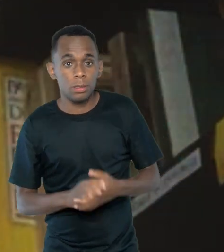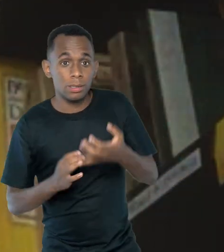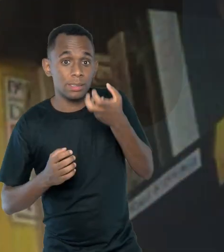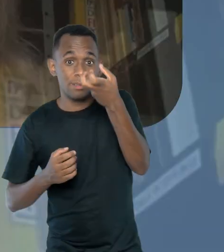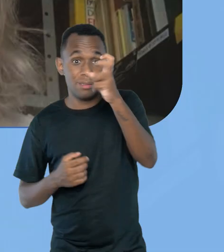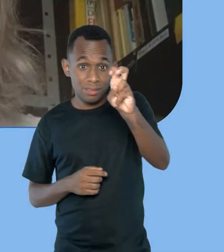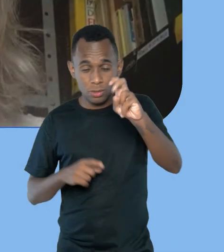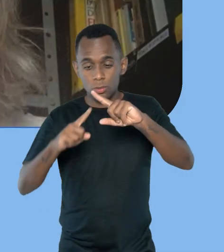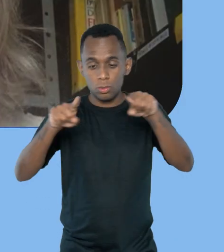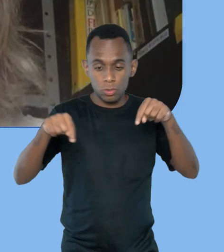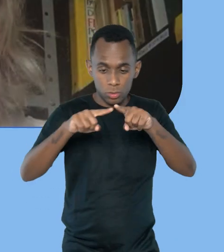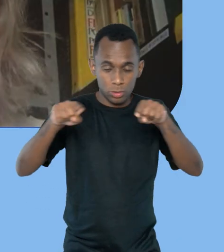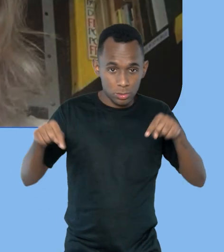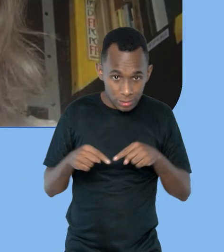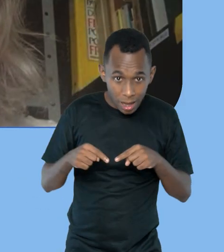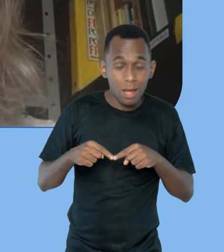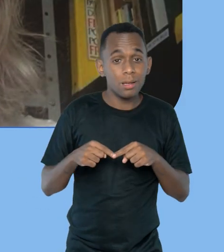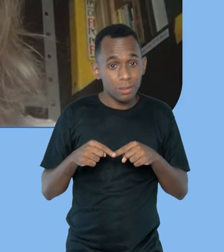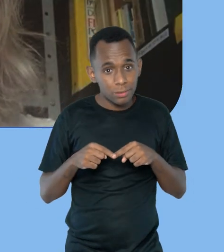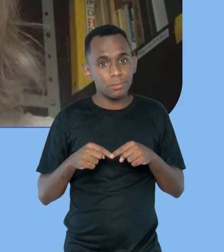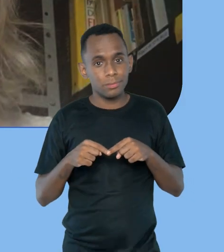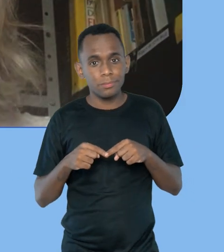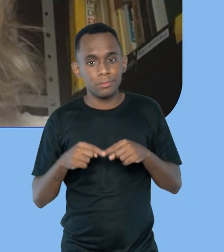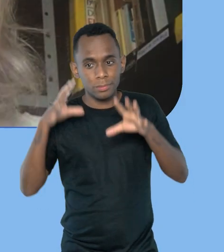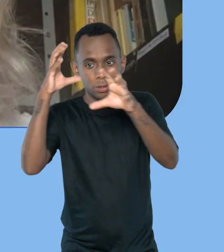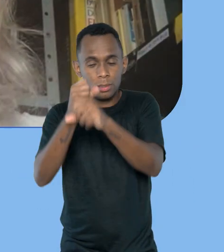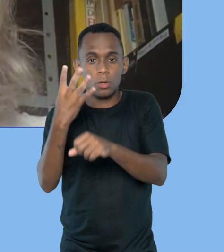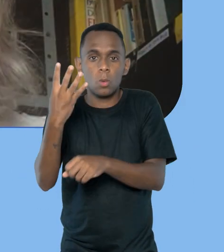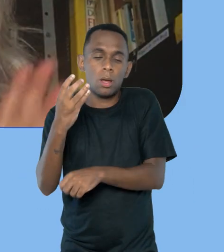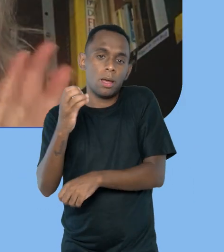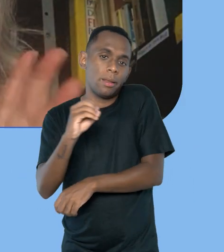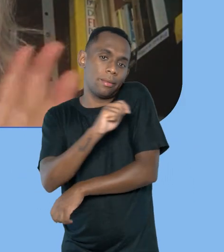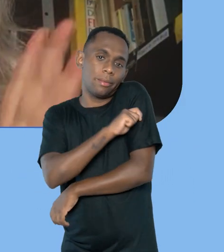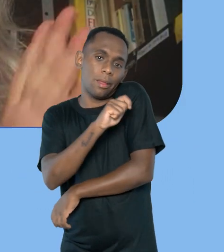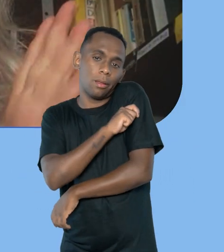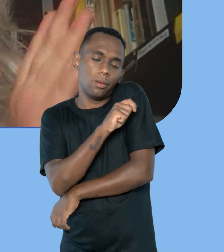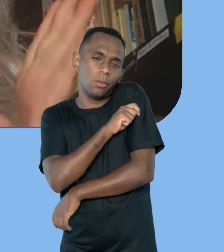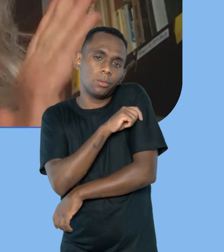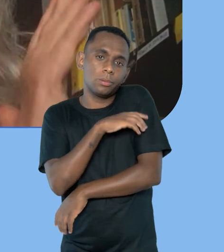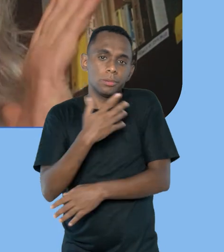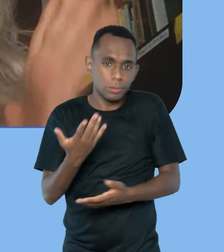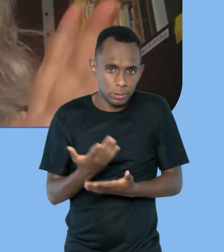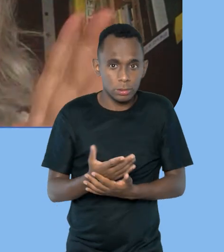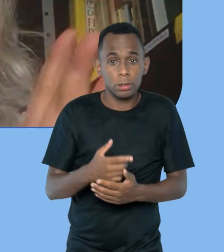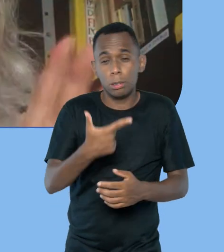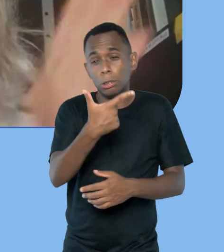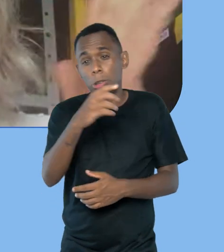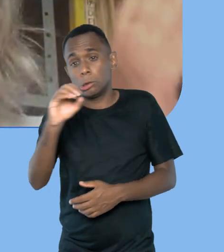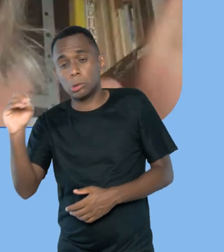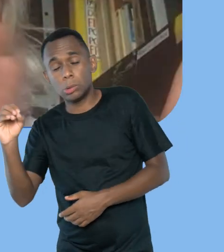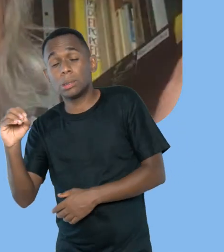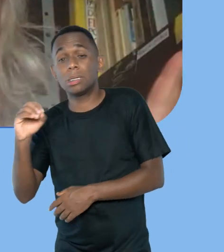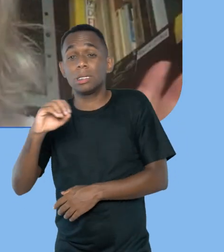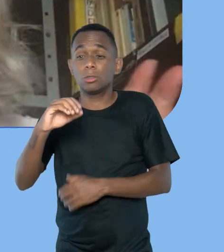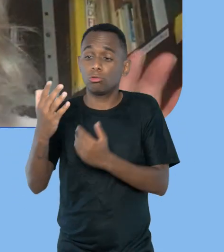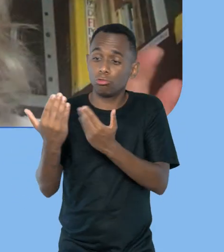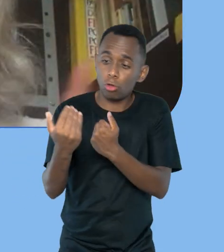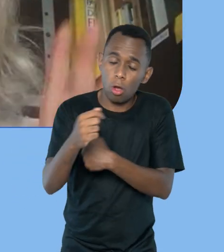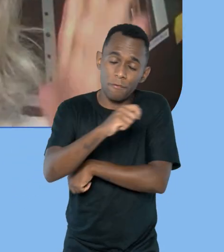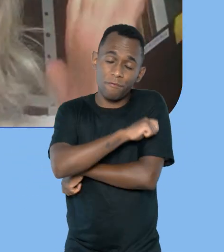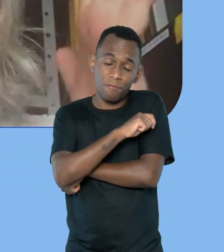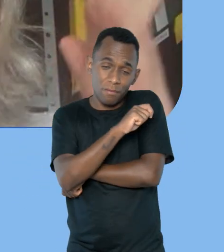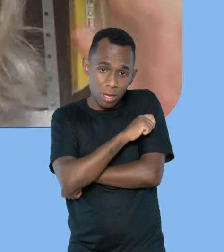5 turmas por turno de 40 alunos. 200 jovens, 200